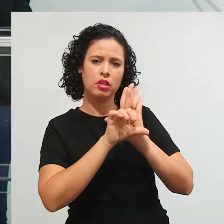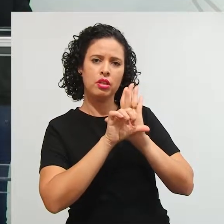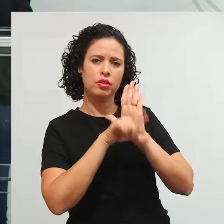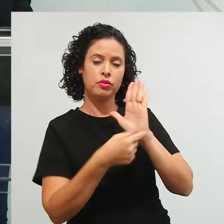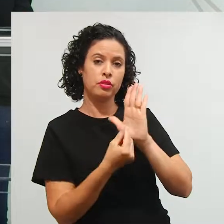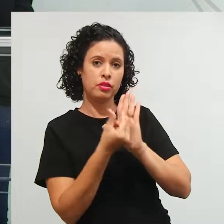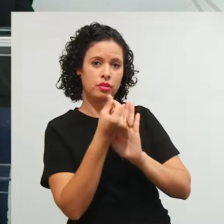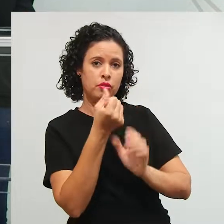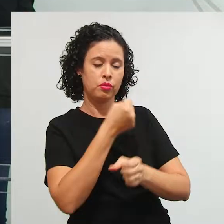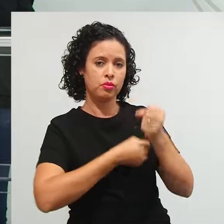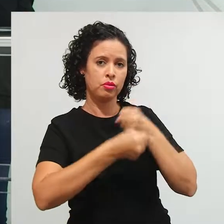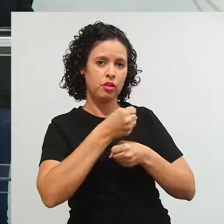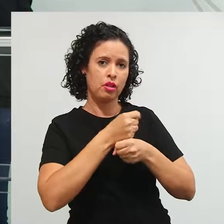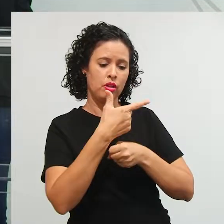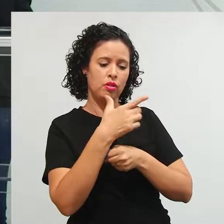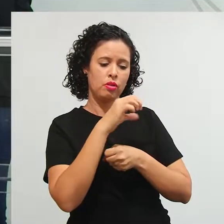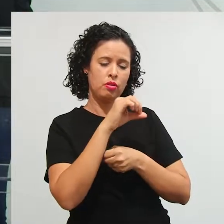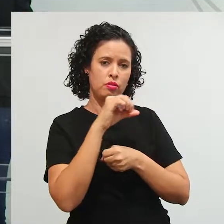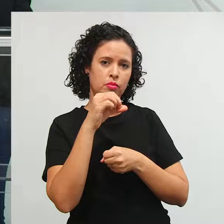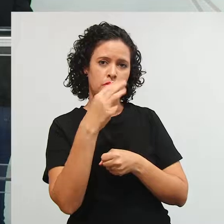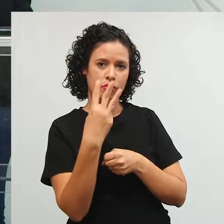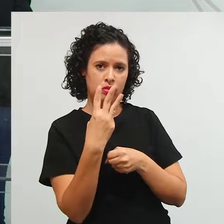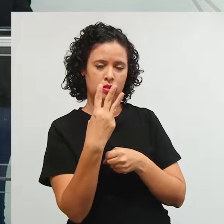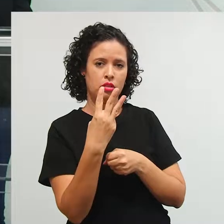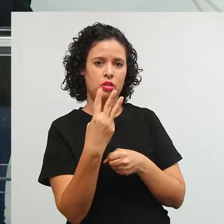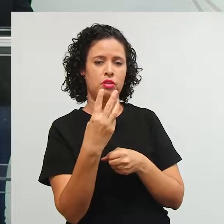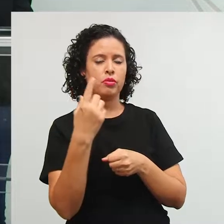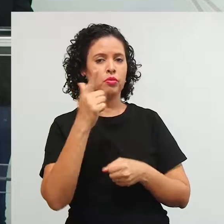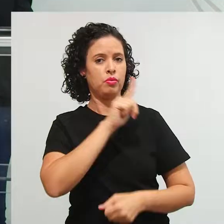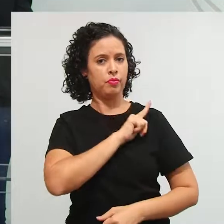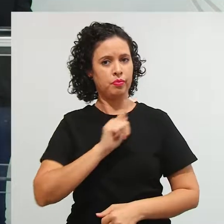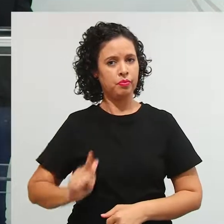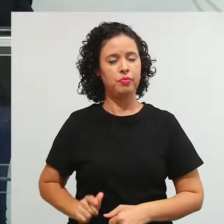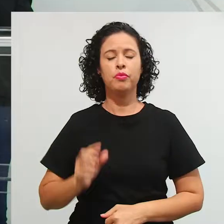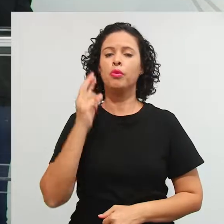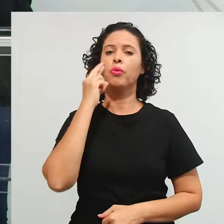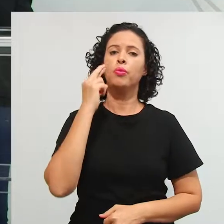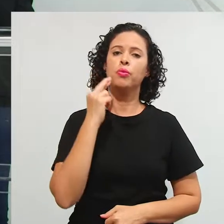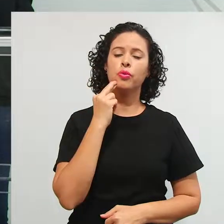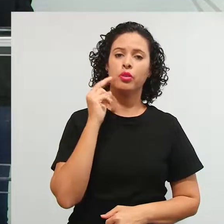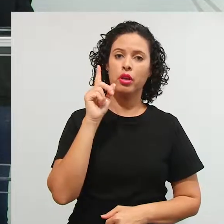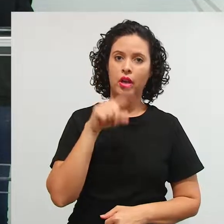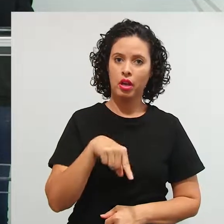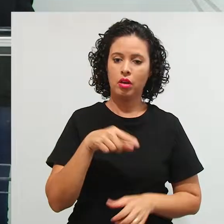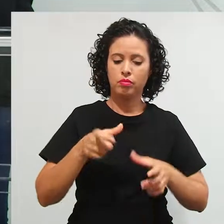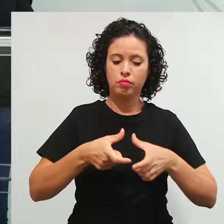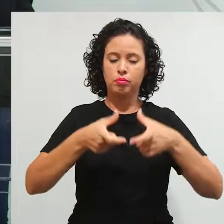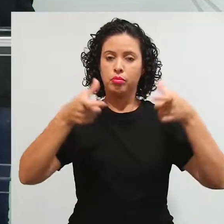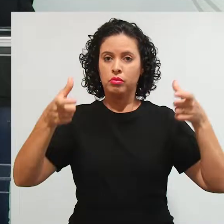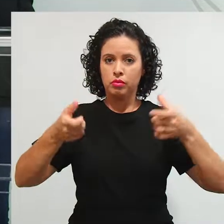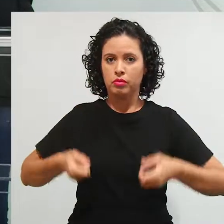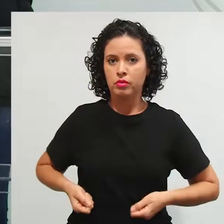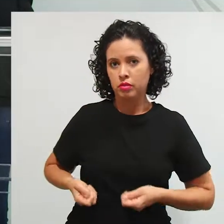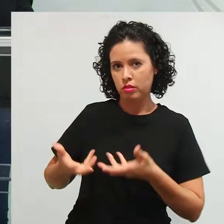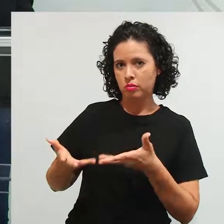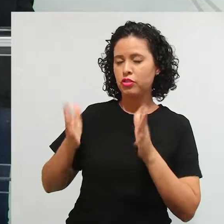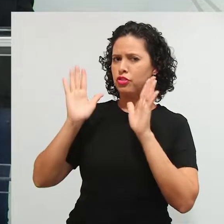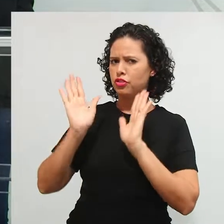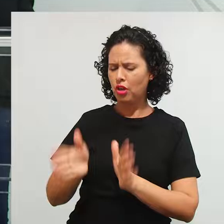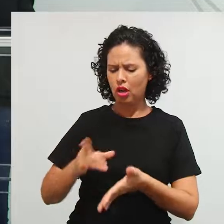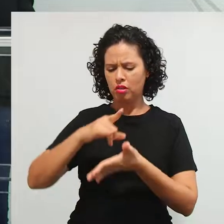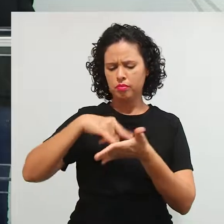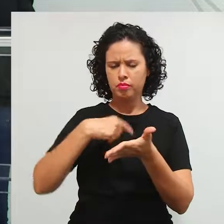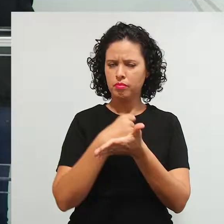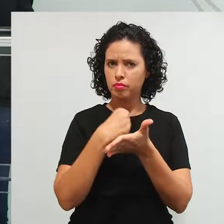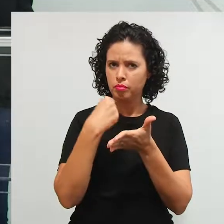de 2023 do governo de Rondônia. Então, é aquele montante da despesa que foi